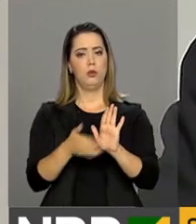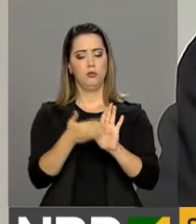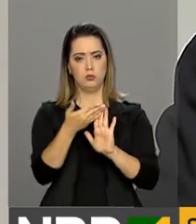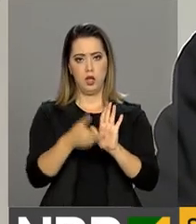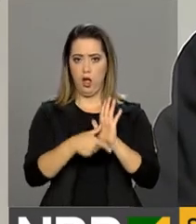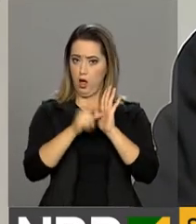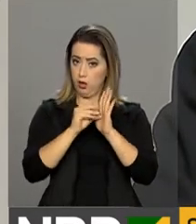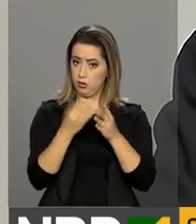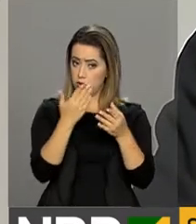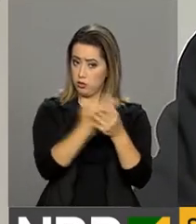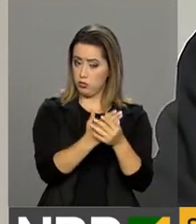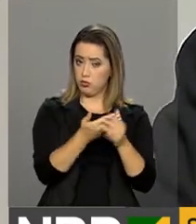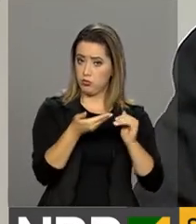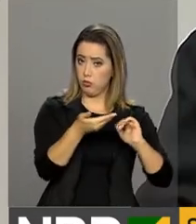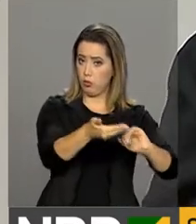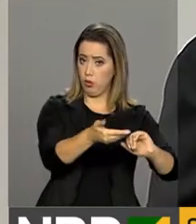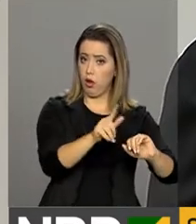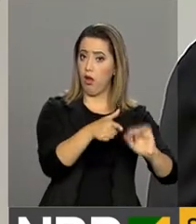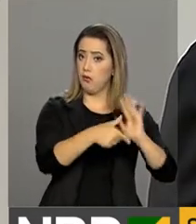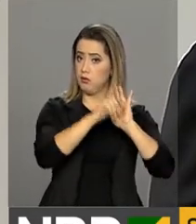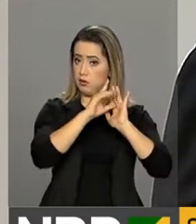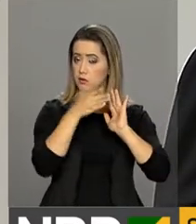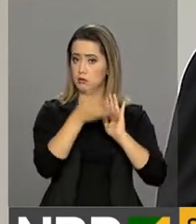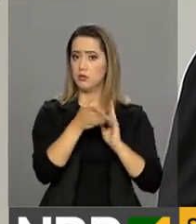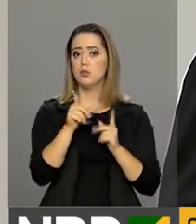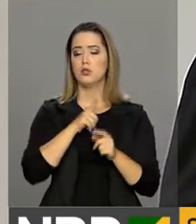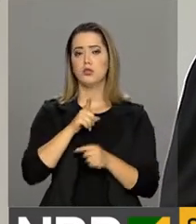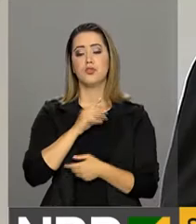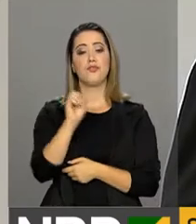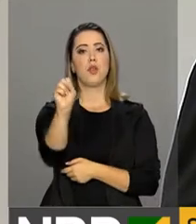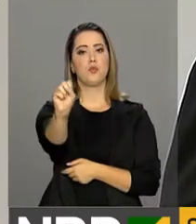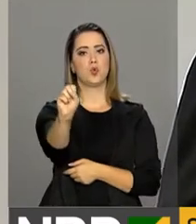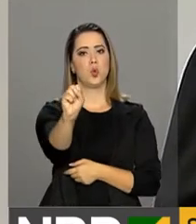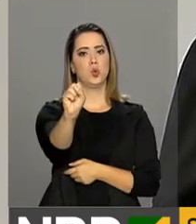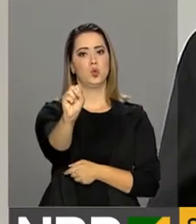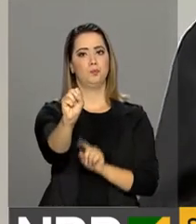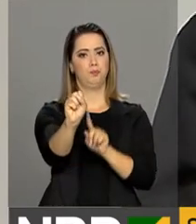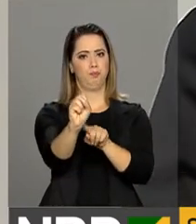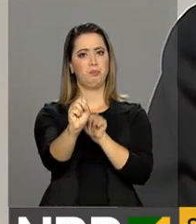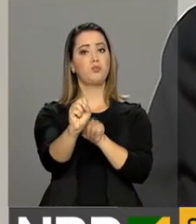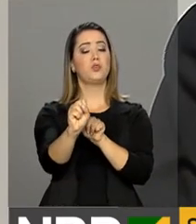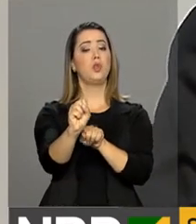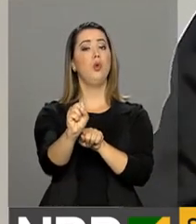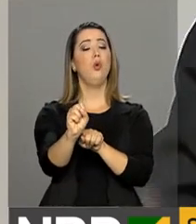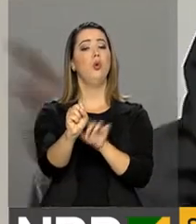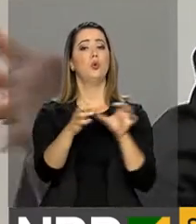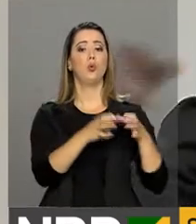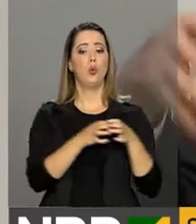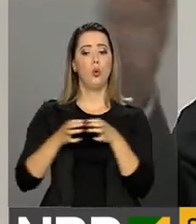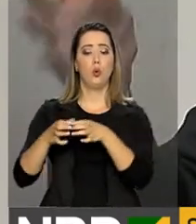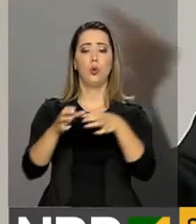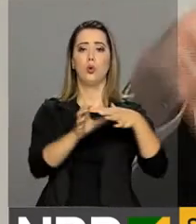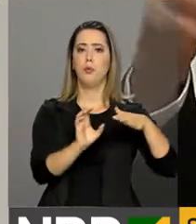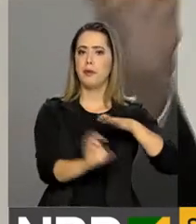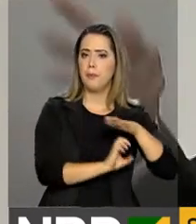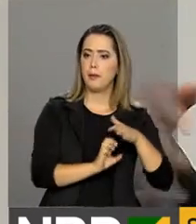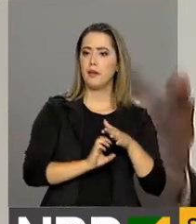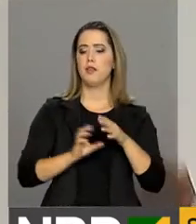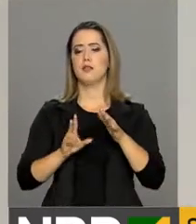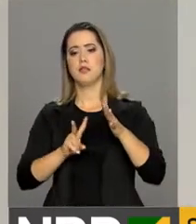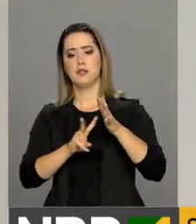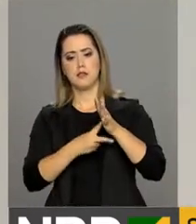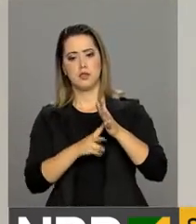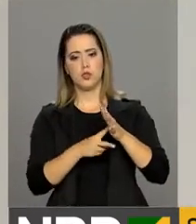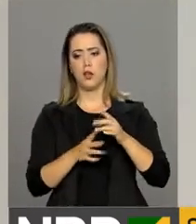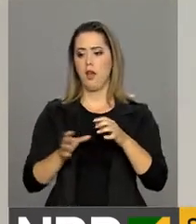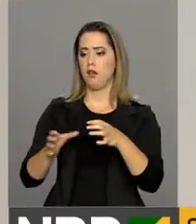ao discurso e oito federações de indústrias serviços e oito centrais sindicais